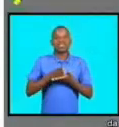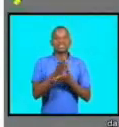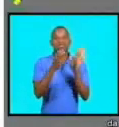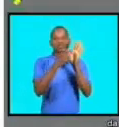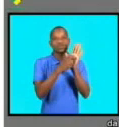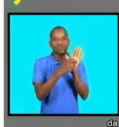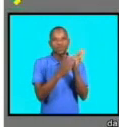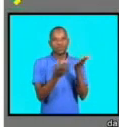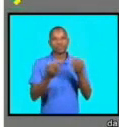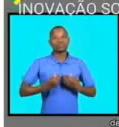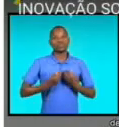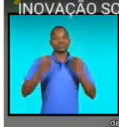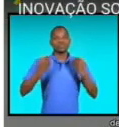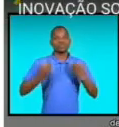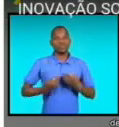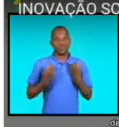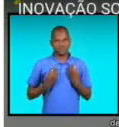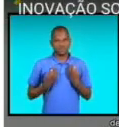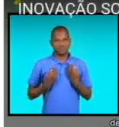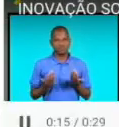É fácil de usá-lo.